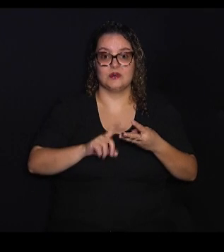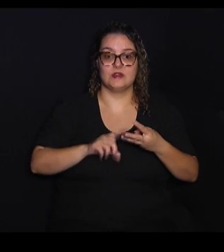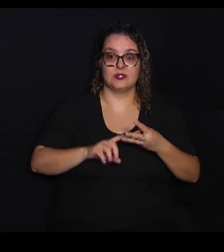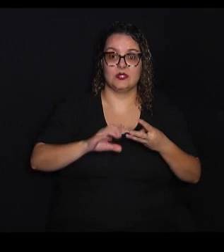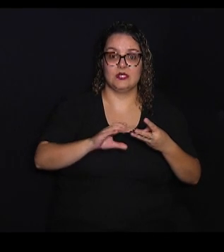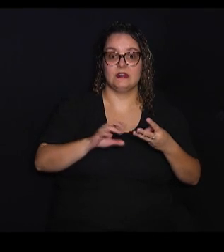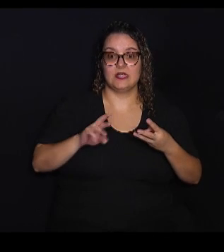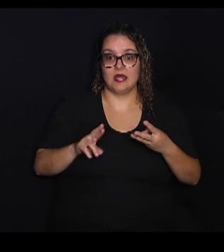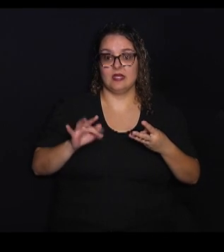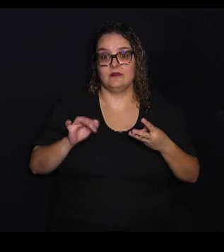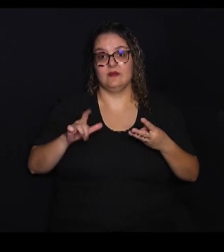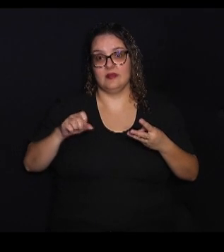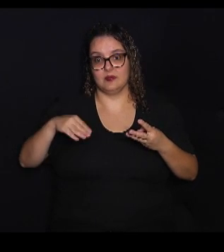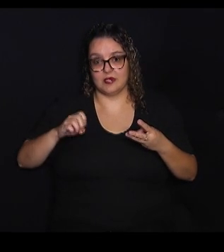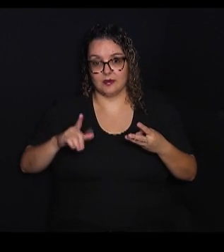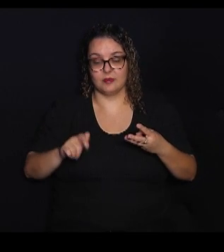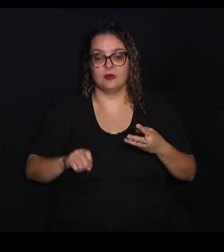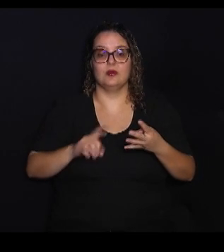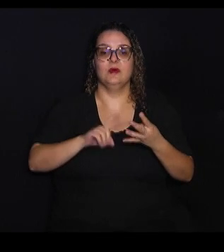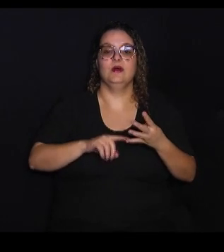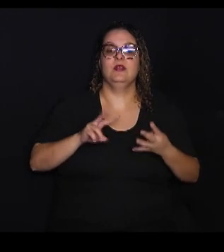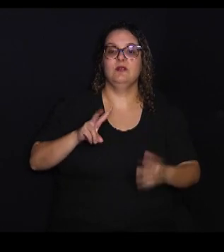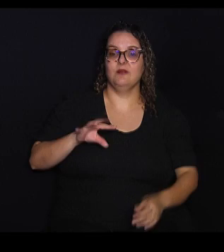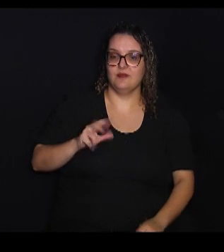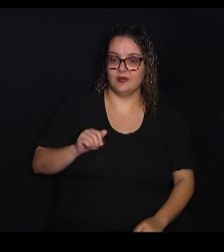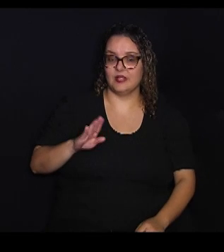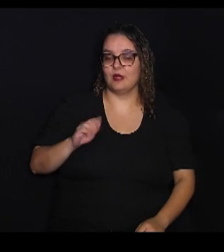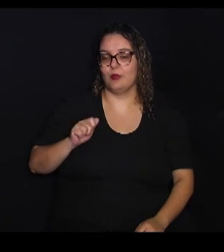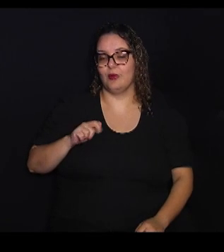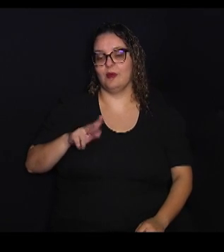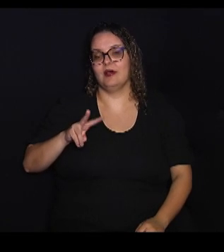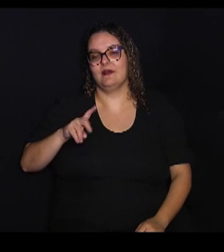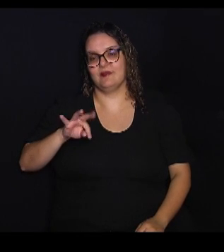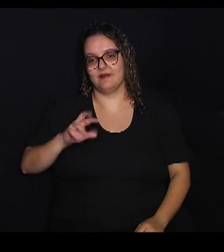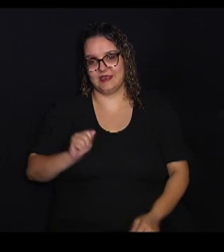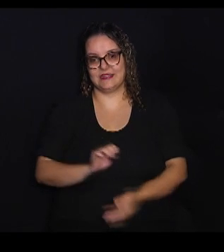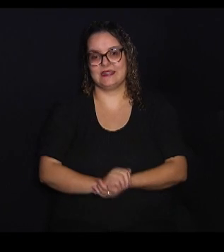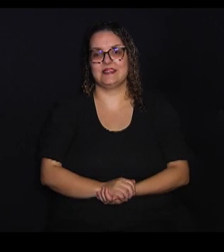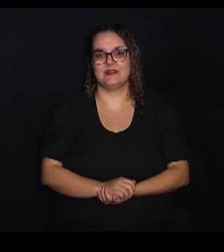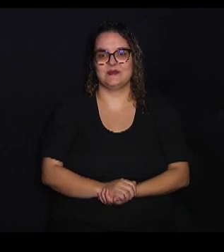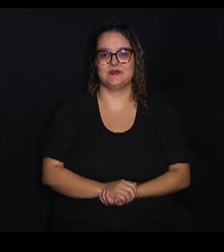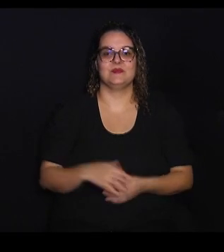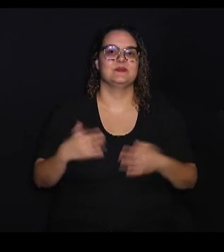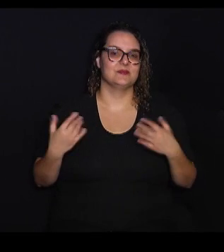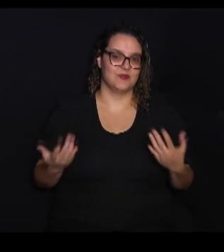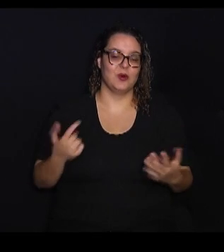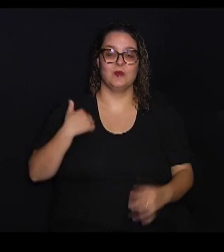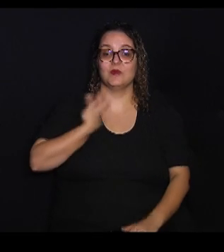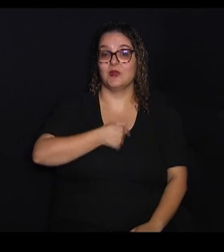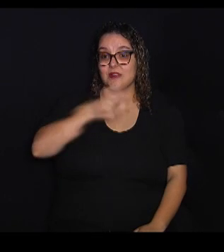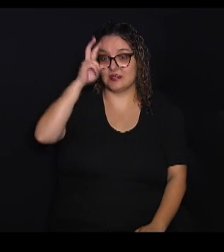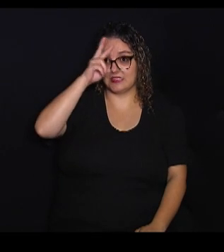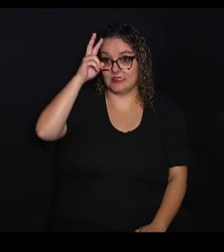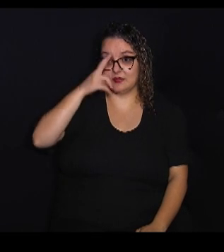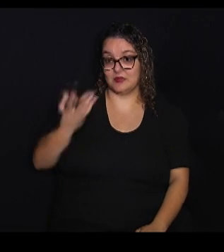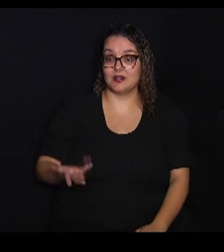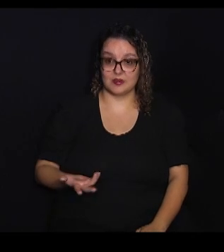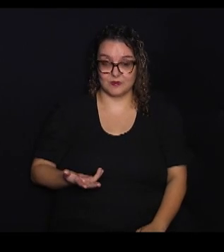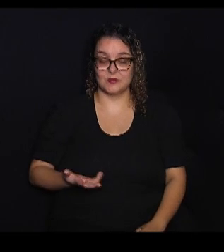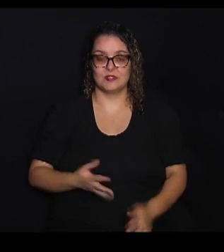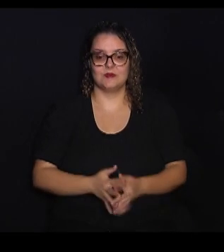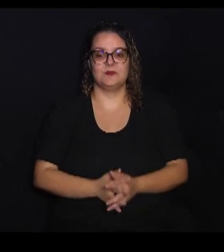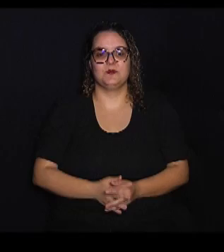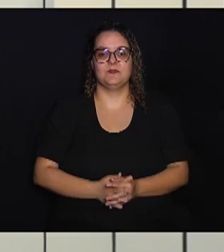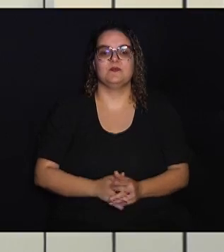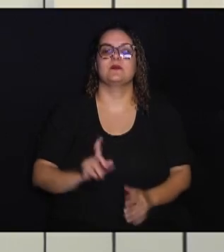desse grupo, CR, Flamengo e o quarto colocado, Vila Boa Vista. A gente lembra aí que a